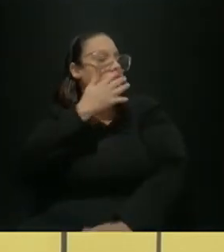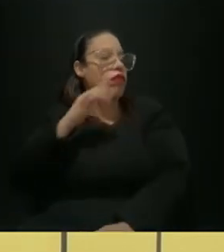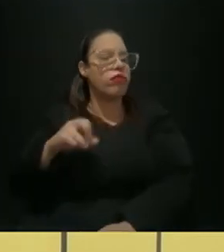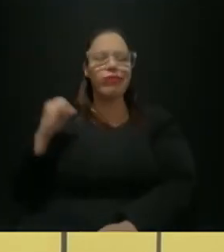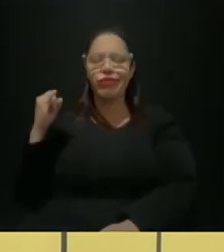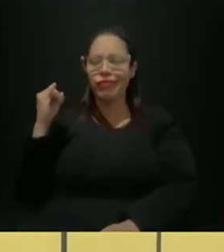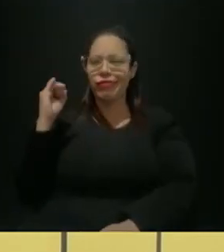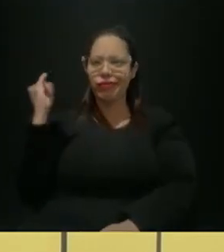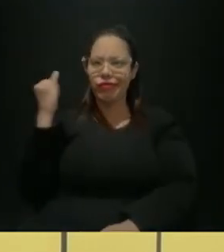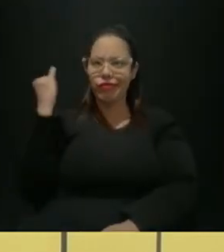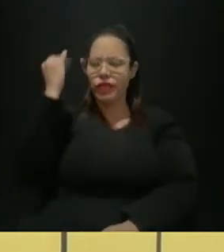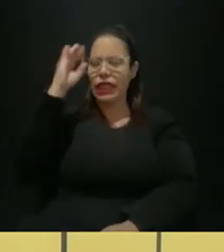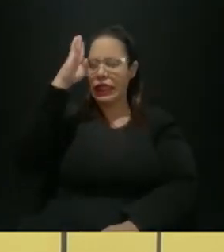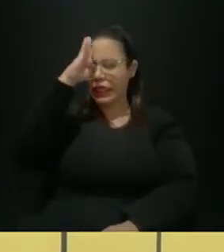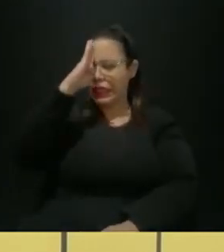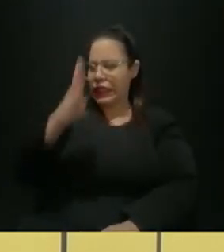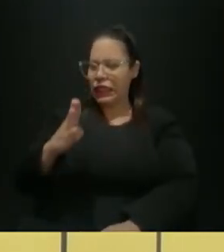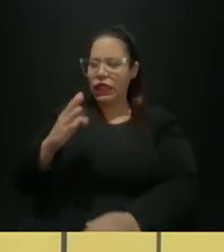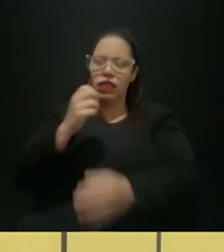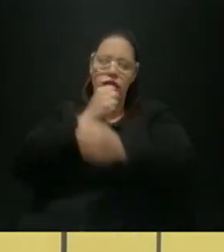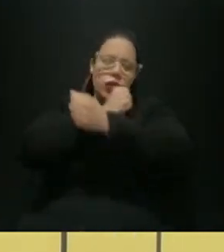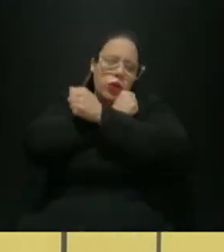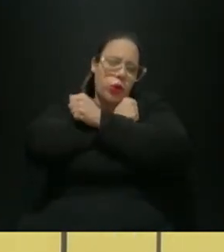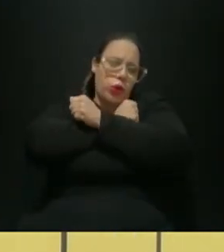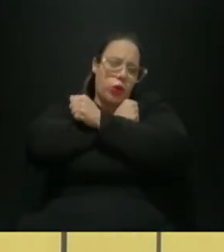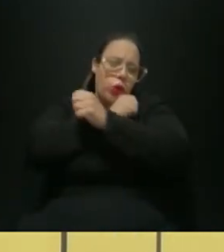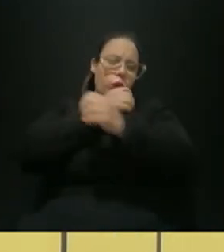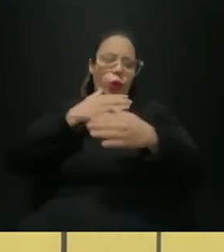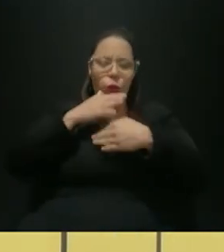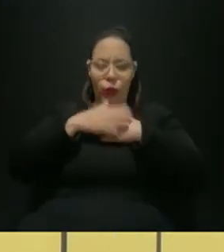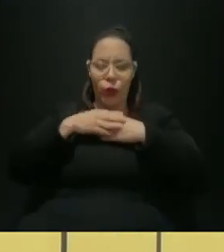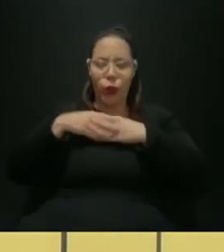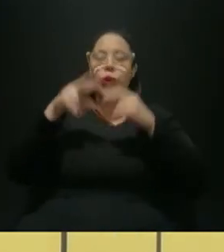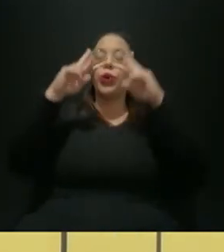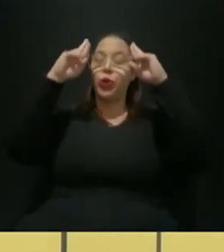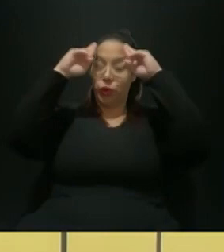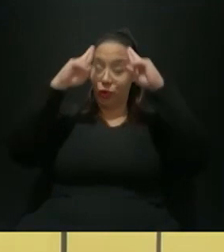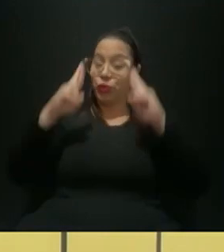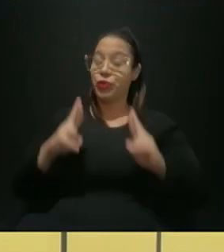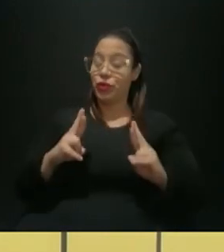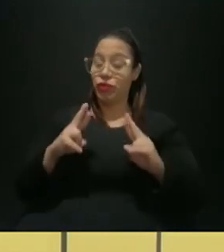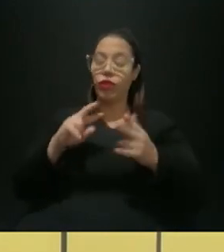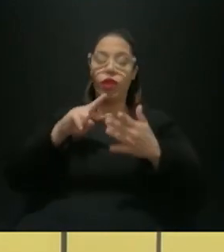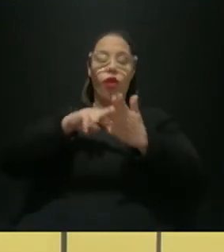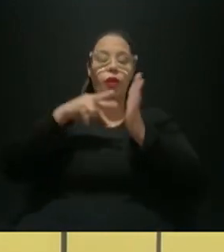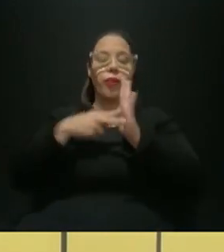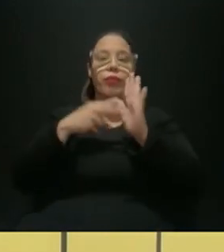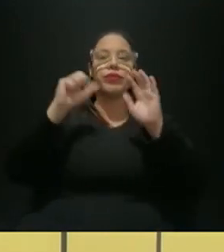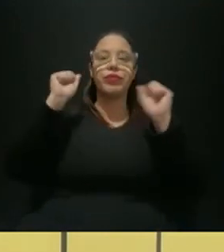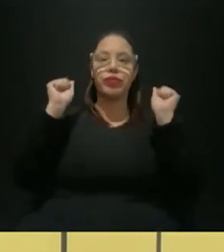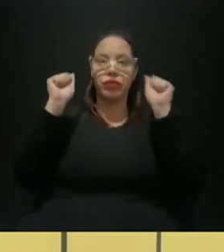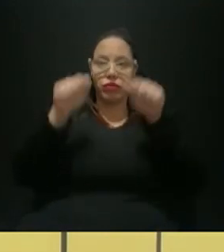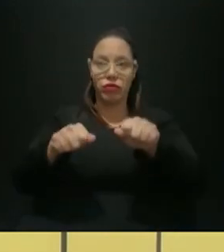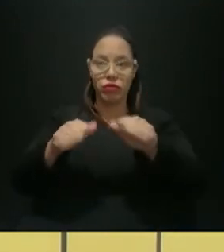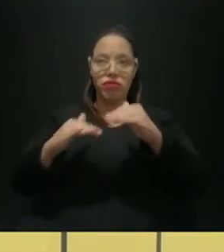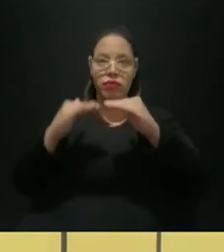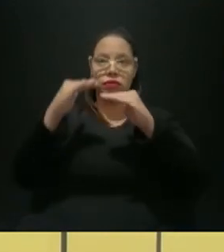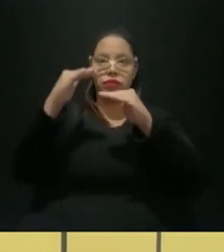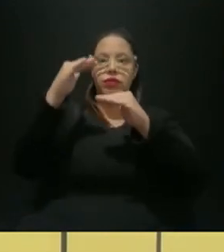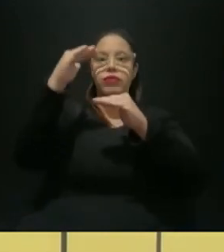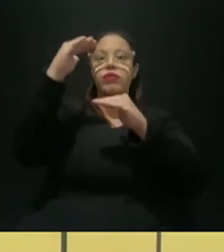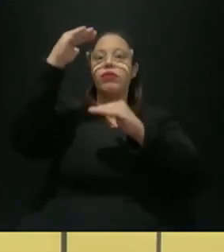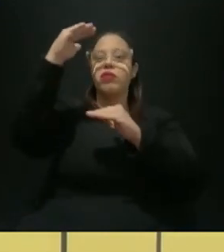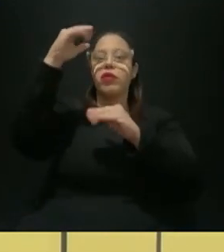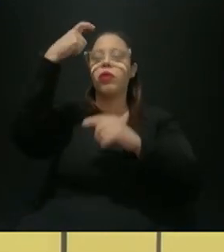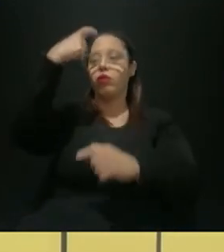de afeto, de carinho, de atenção e de respeito, significa a possibilidade do desenvolvimento de uma personalidade